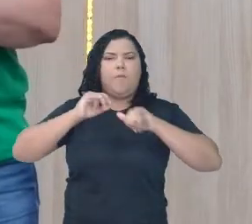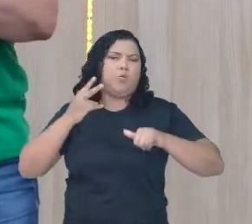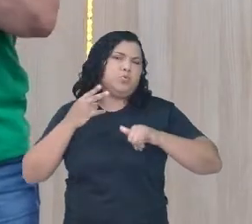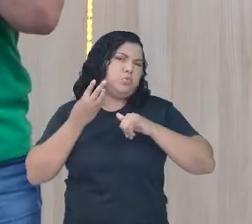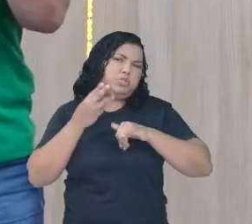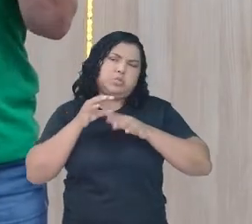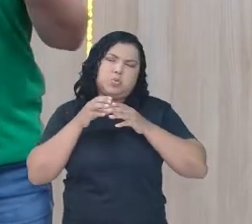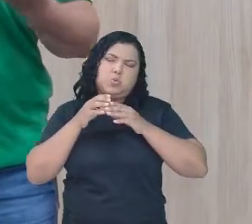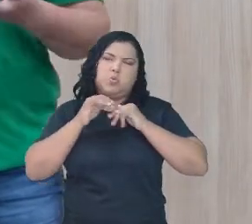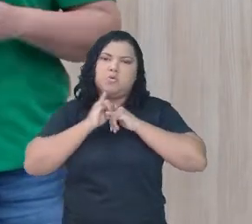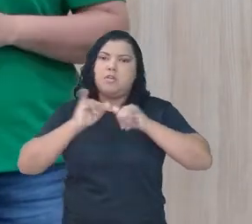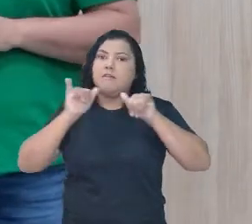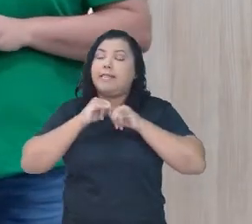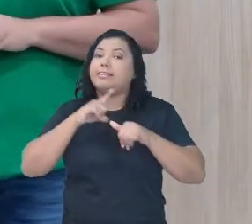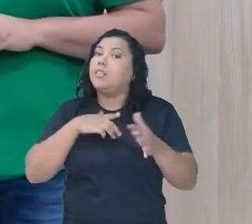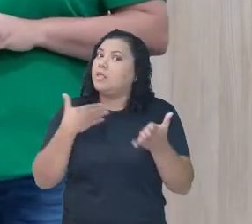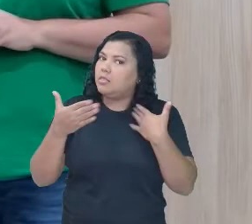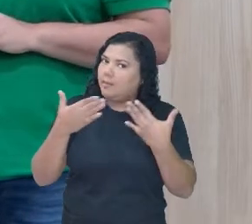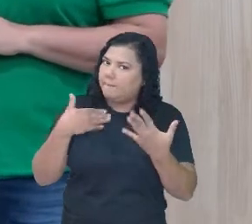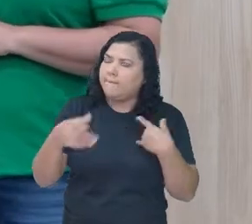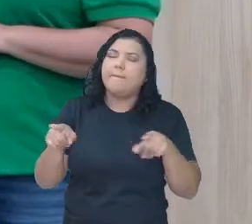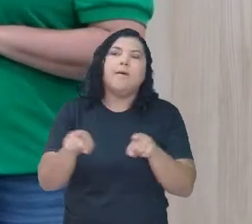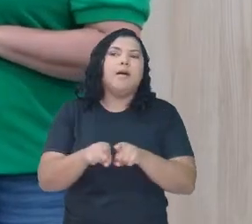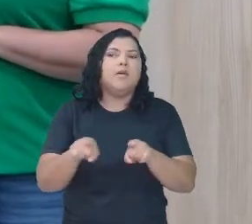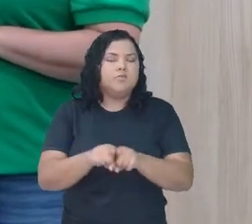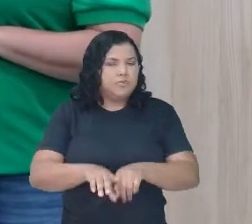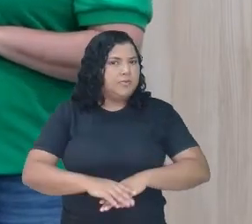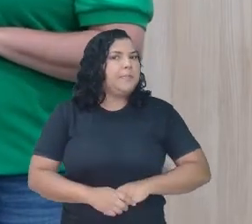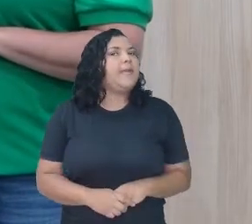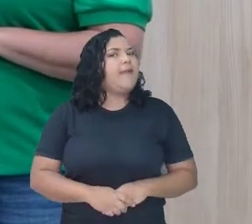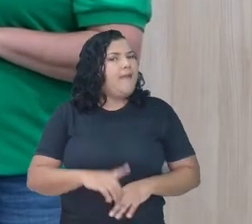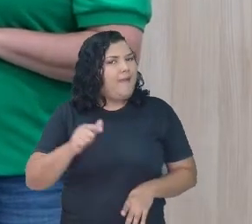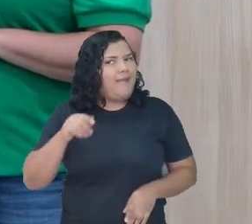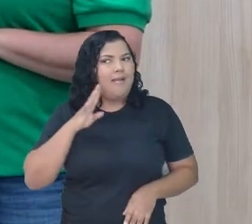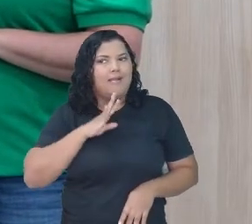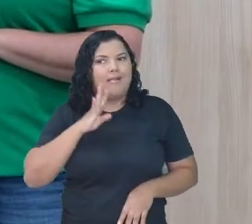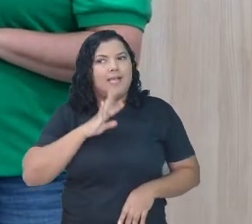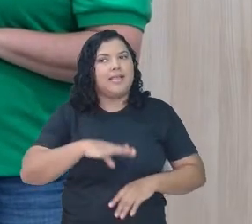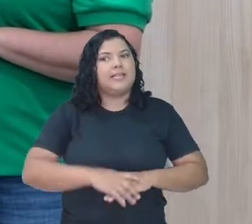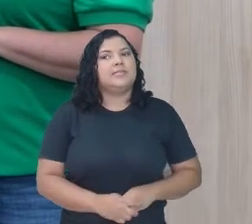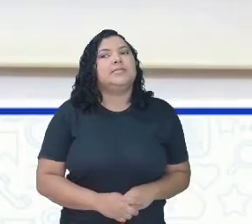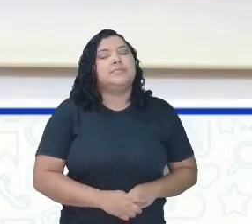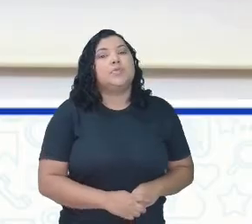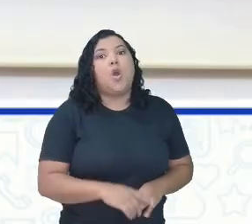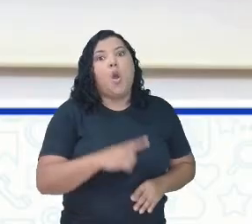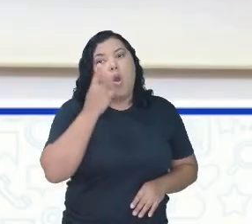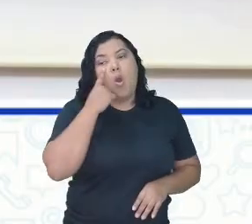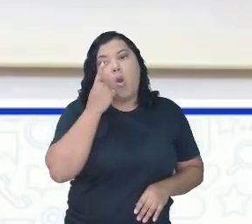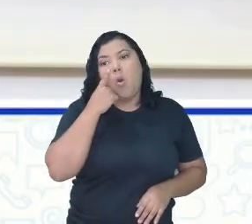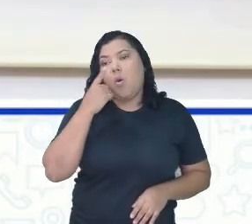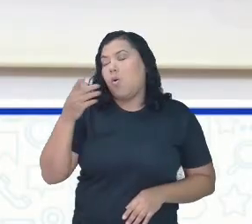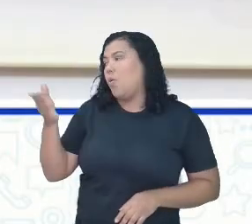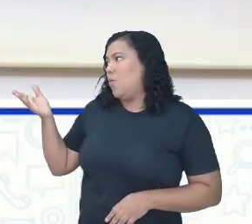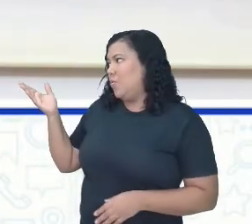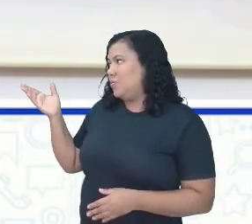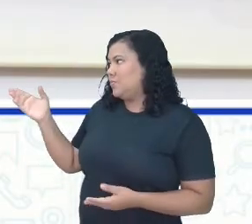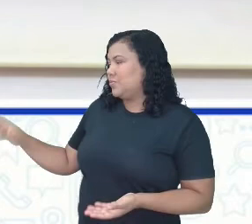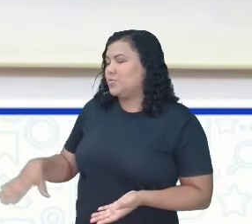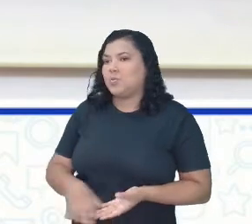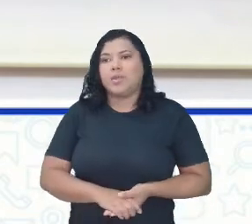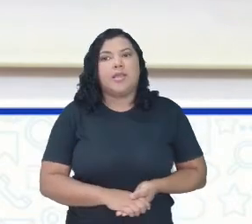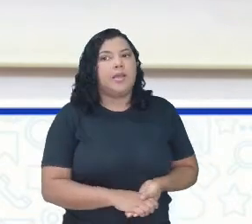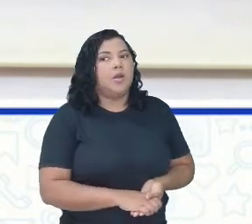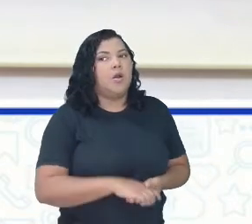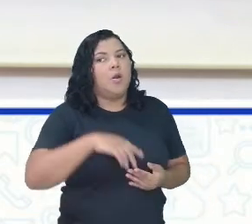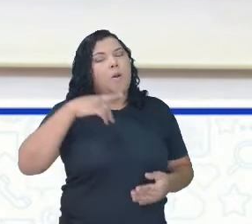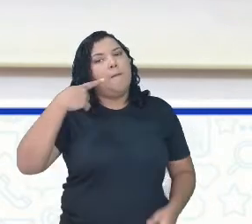informações, onde se há debates também, tá? Então, é bem legal. Observe um exemplo agora de